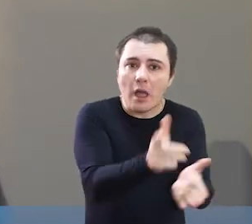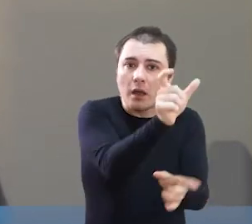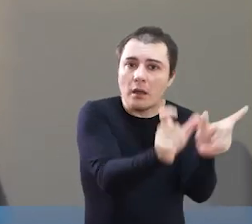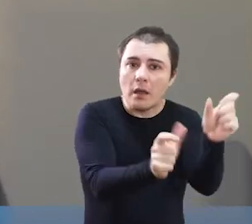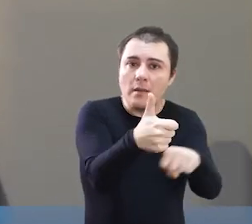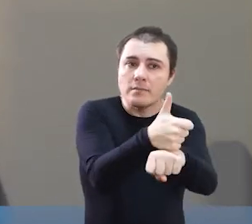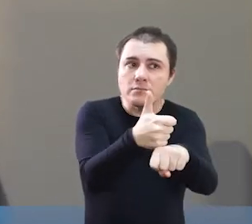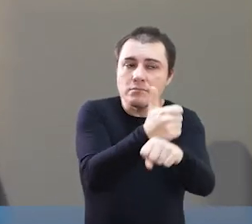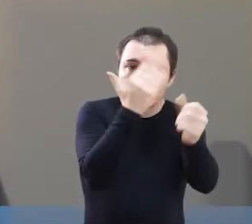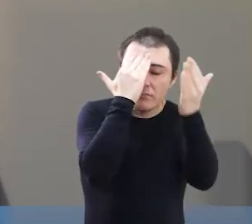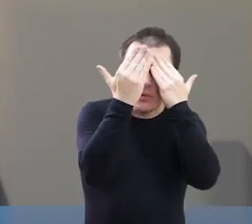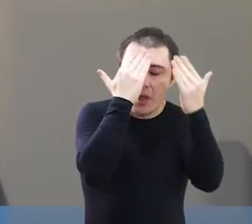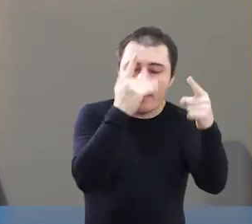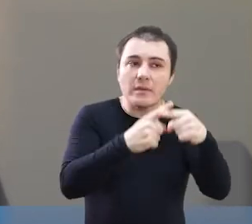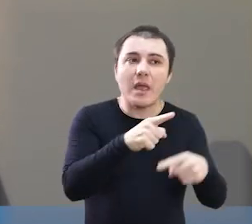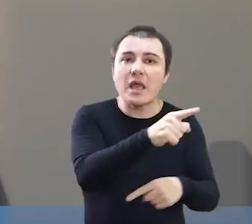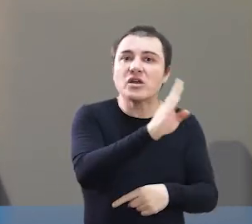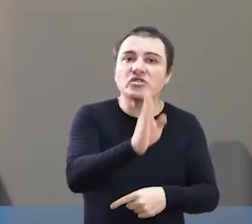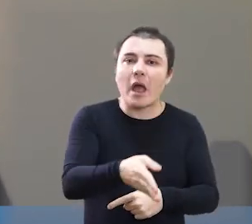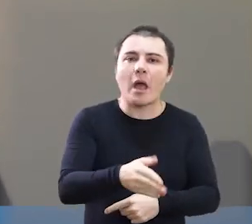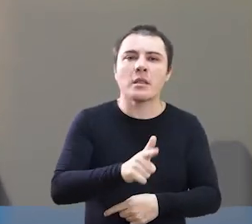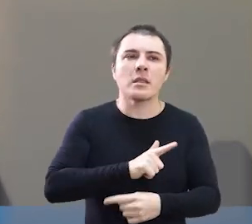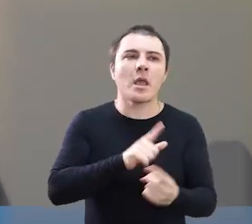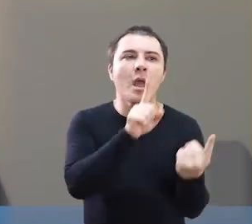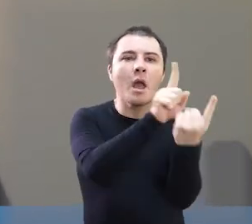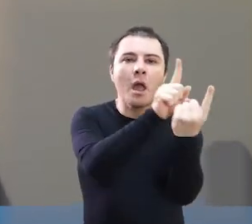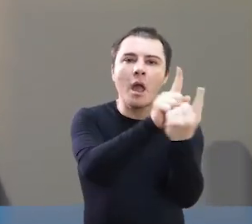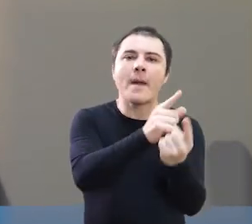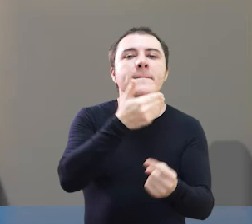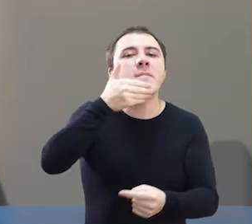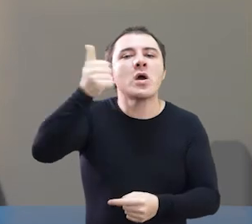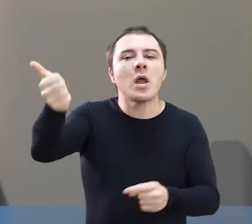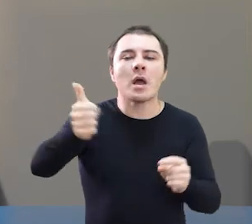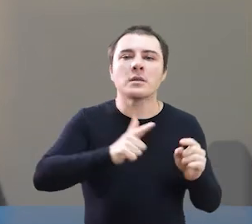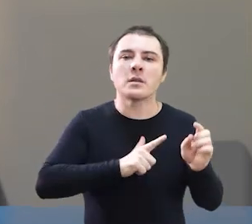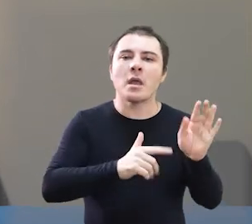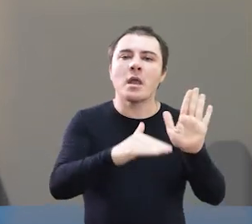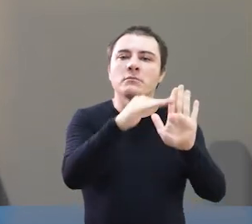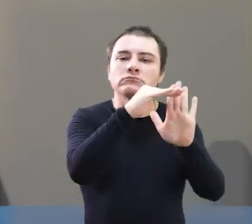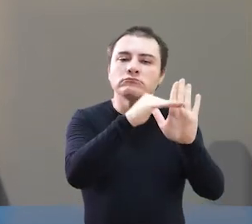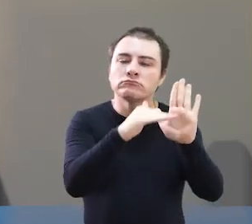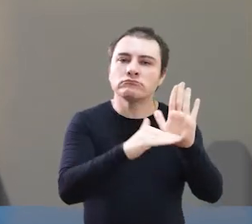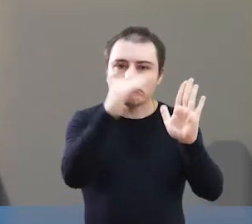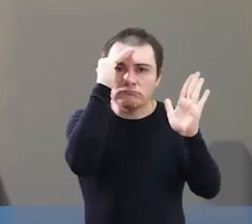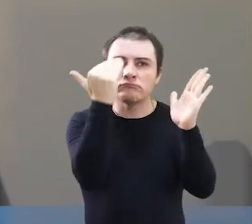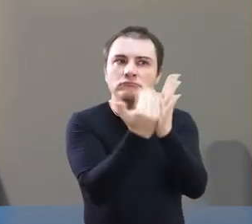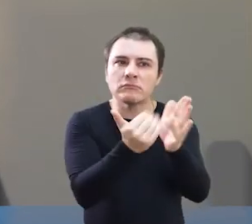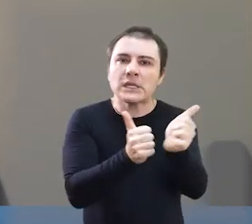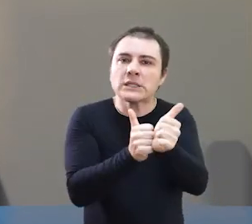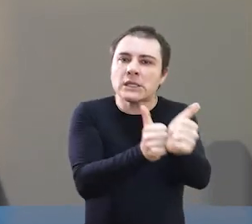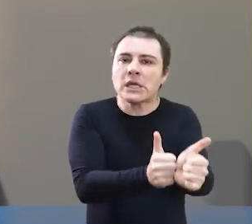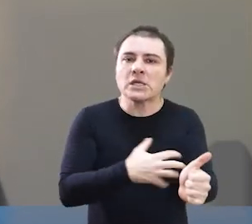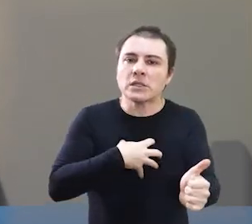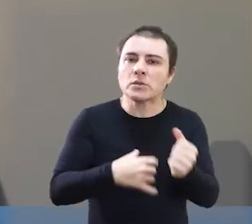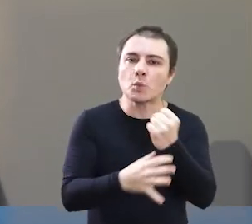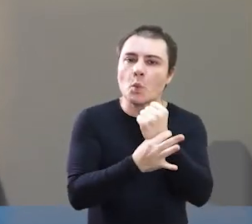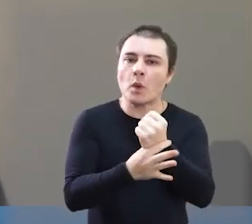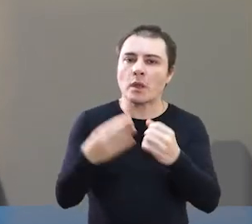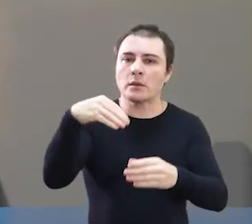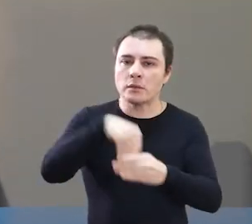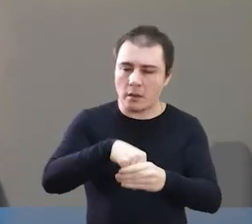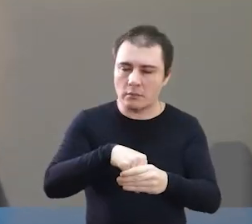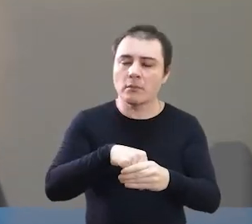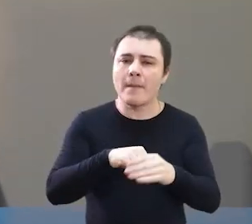mesmo, para que eles tivessem uma espécie de bússola, de um roteiro seguro para estar atuando com os pacientes na